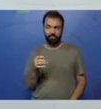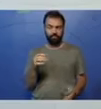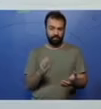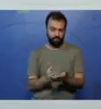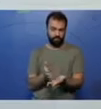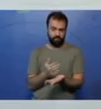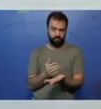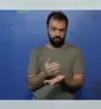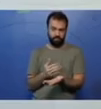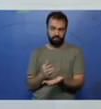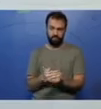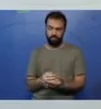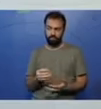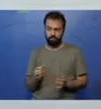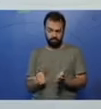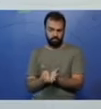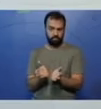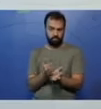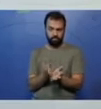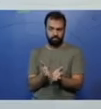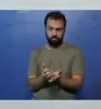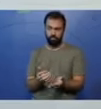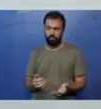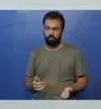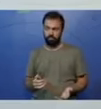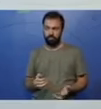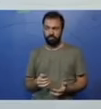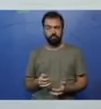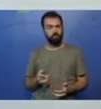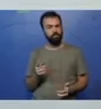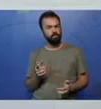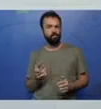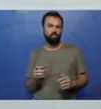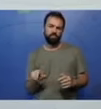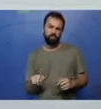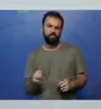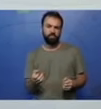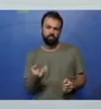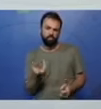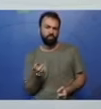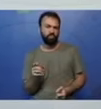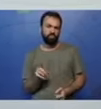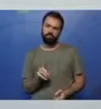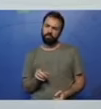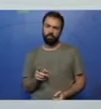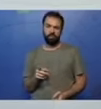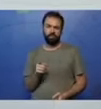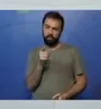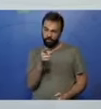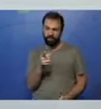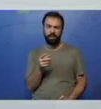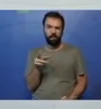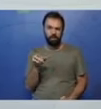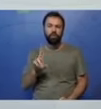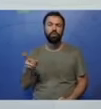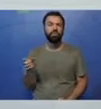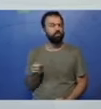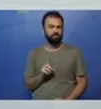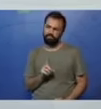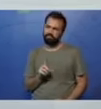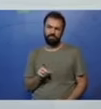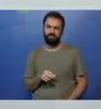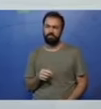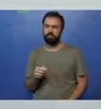caderno, livros. Fogão tem escola, mas não é utilizado por alunos. Tem um profissional específico que cuida